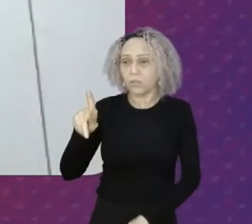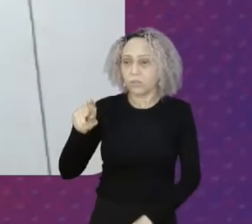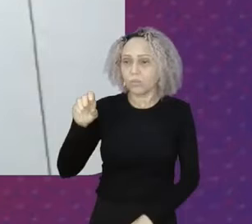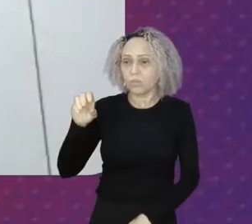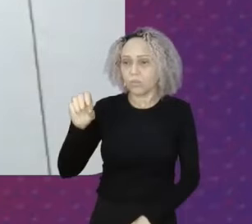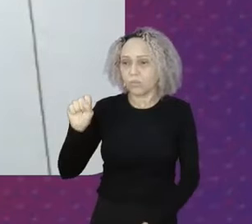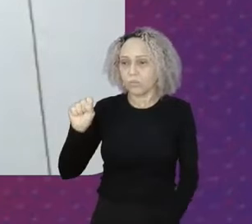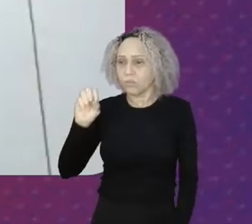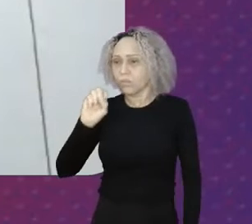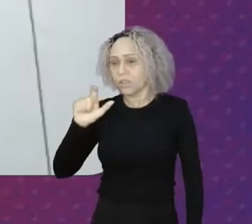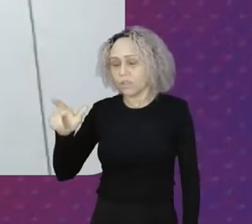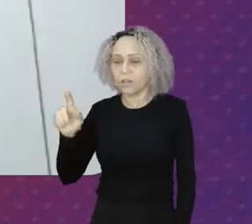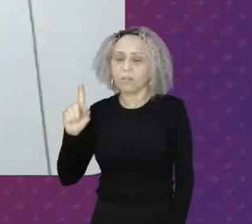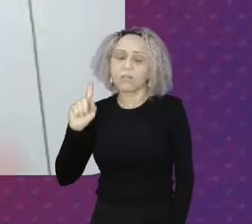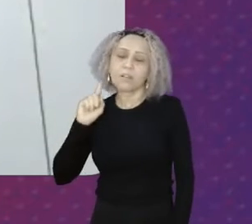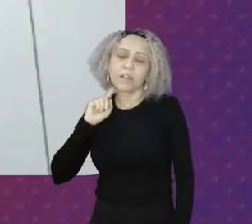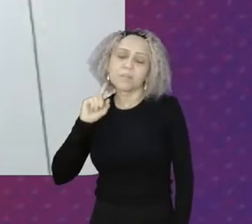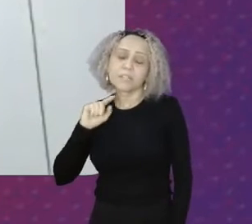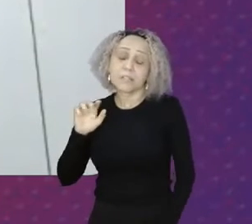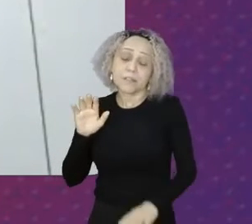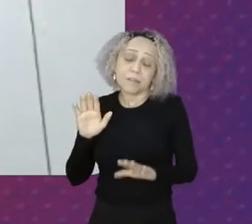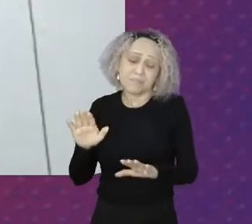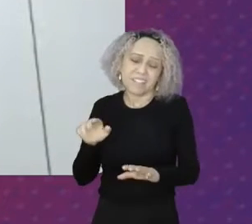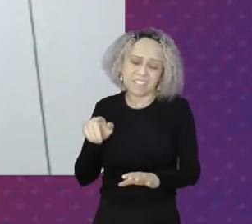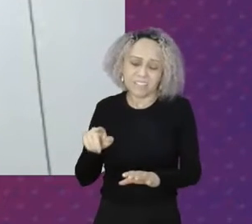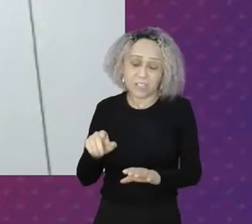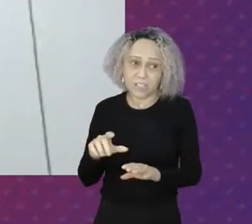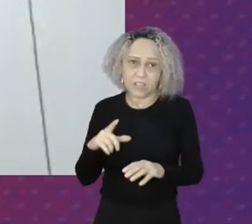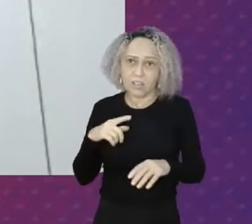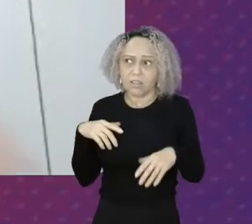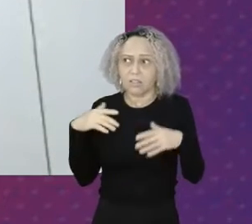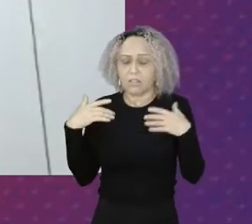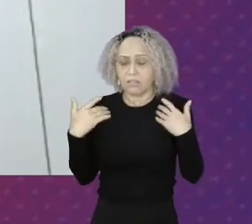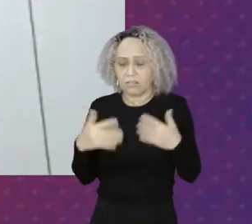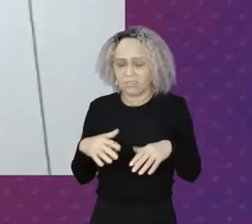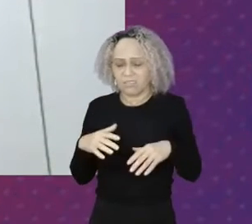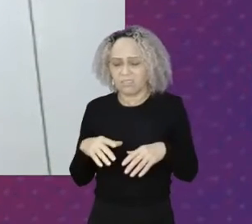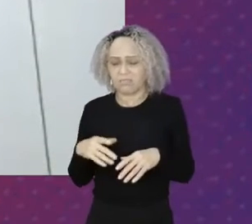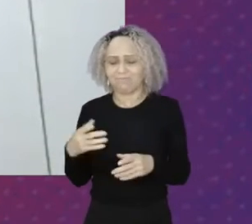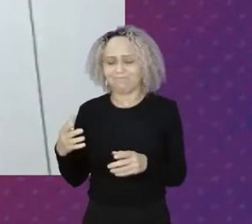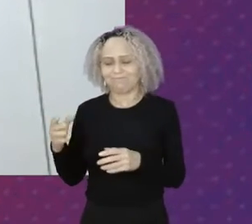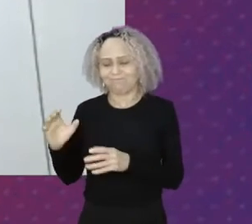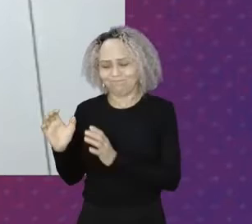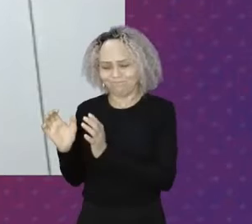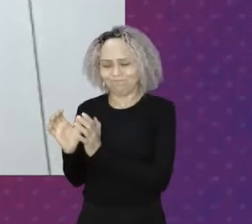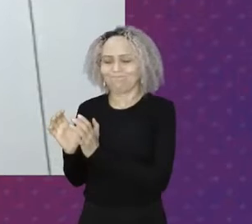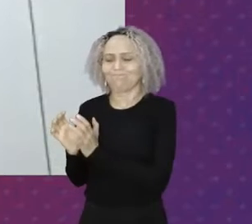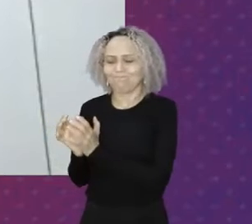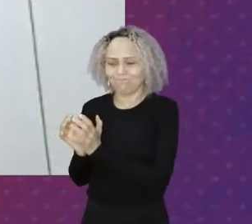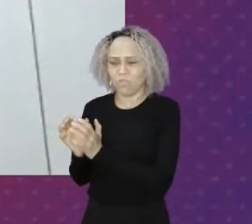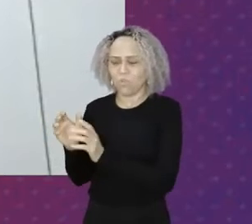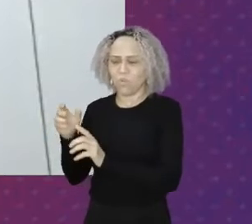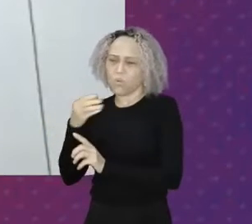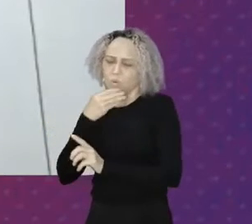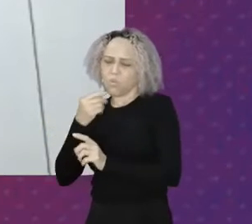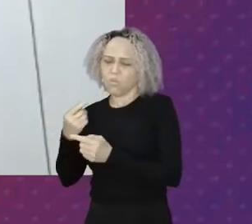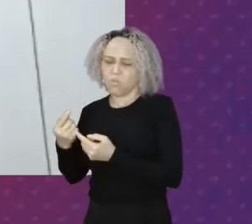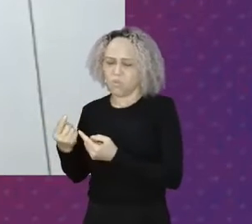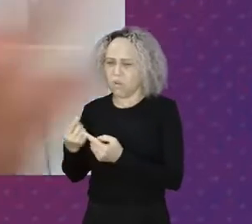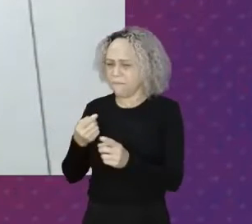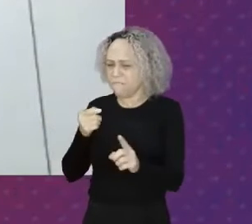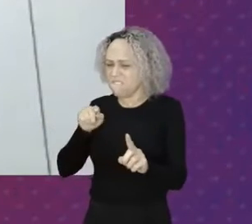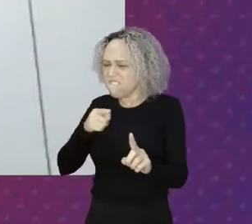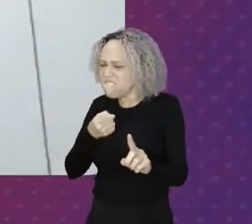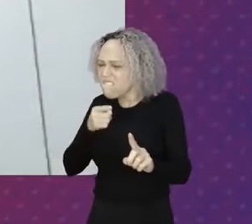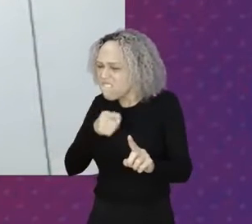mandato de deputada federal, mas que enfrentou também uma série de questões que a fizeram